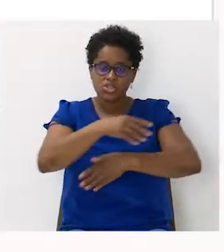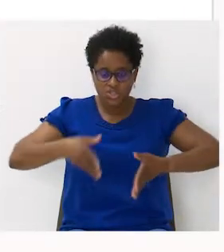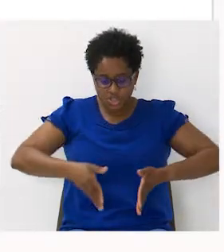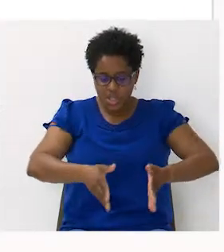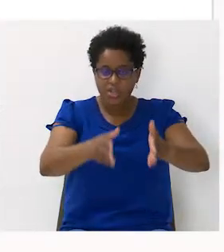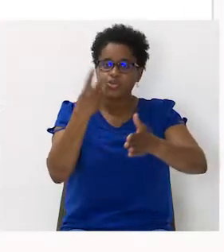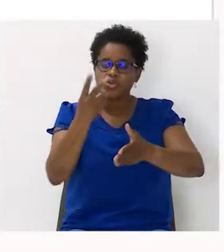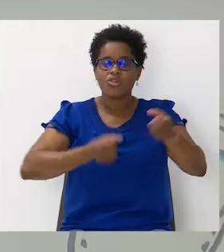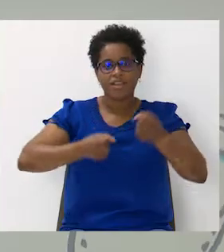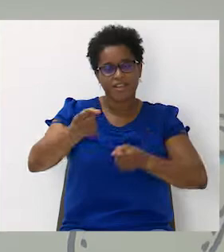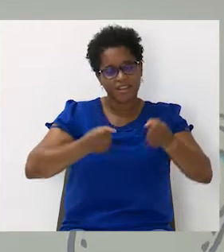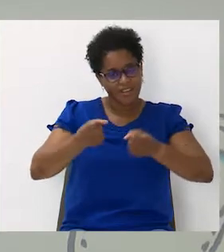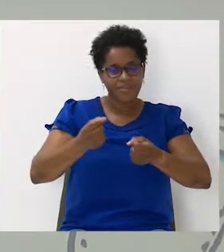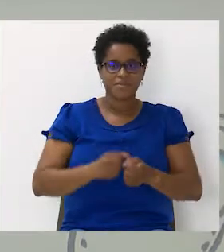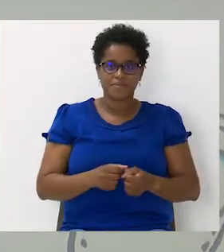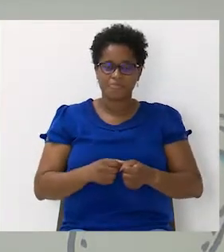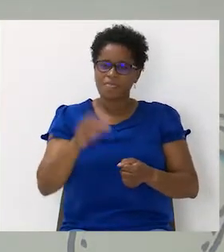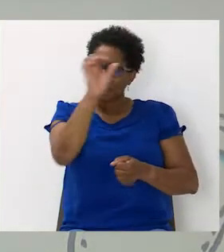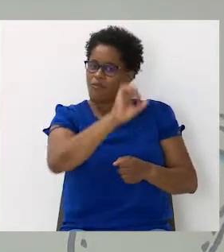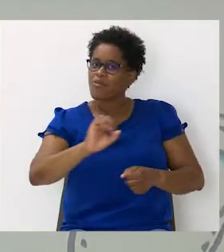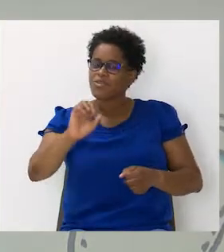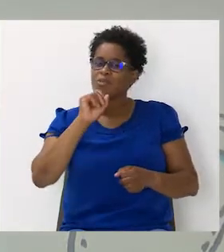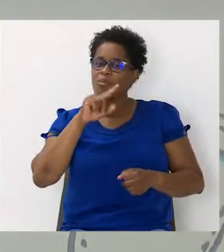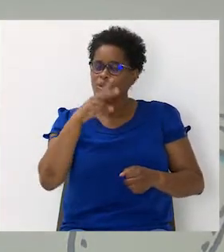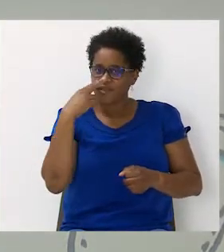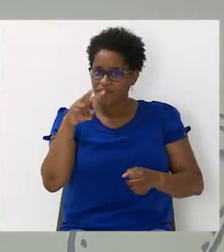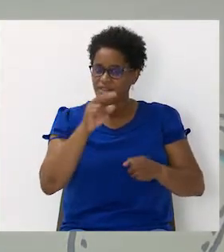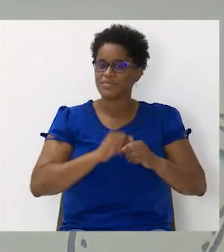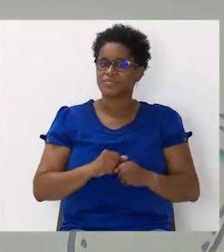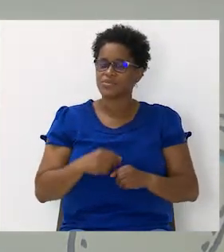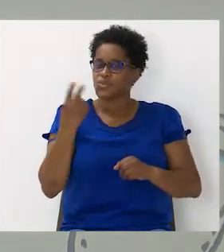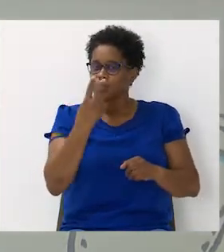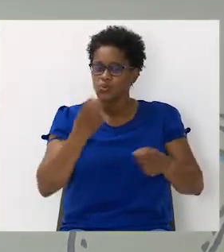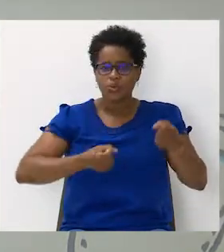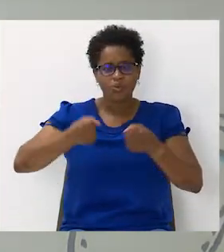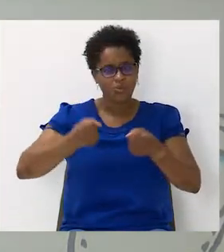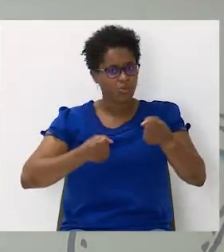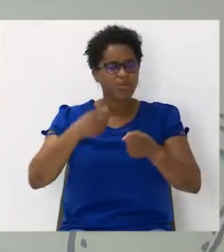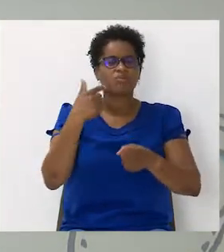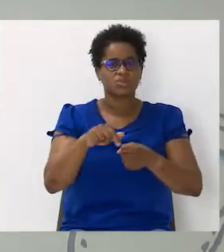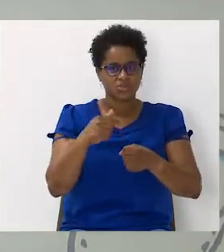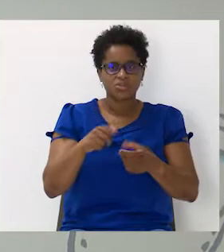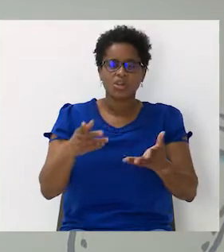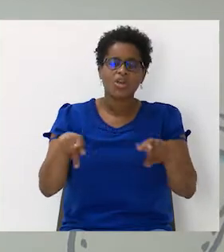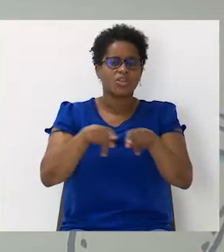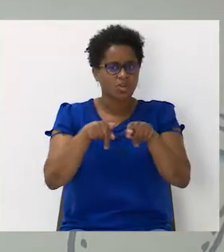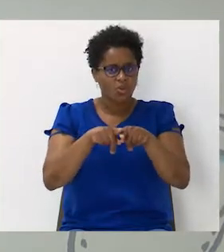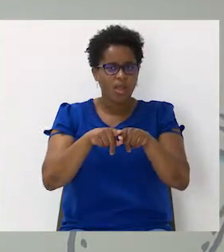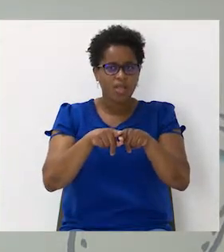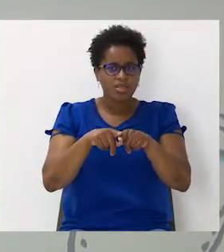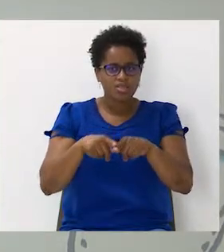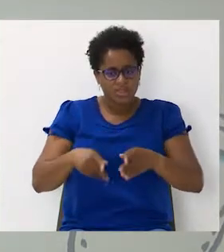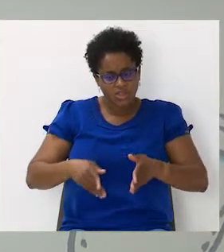dois automóveis. Vocês podem ver que Os dois automóveis se encontram na mesma